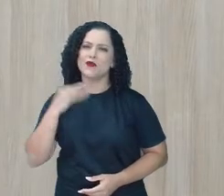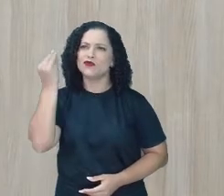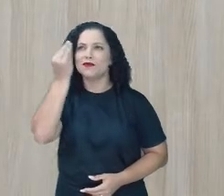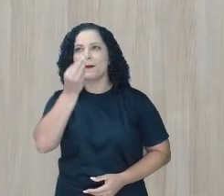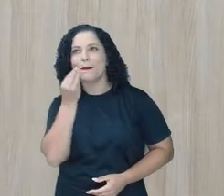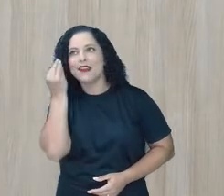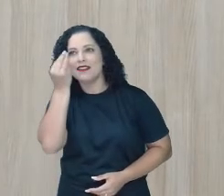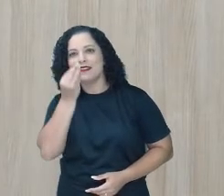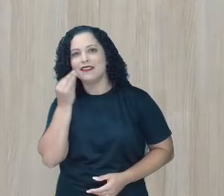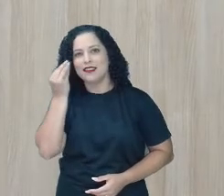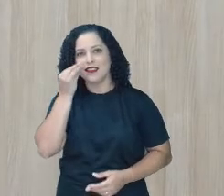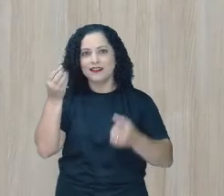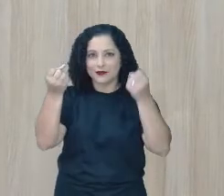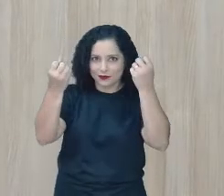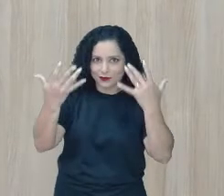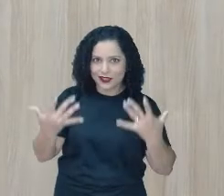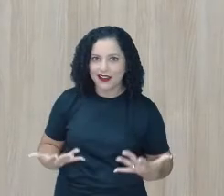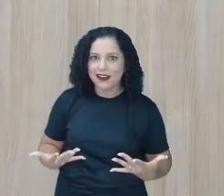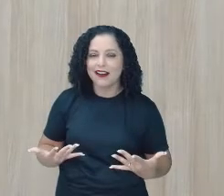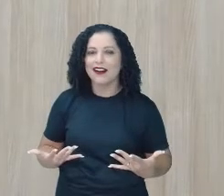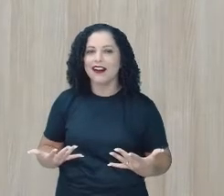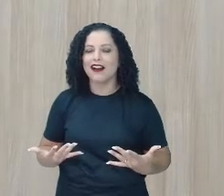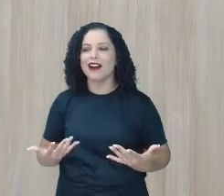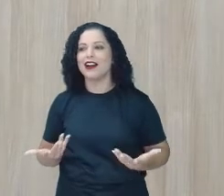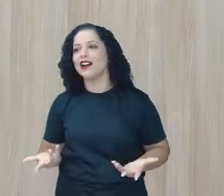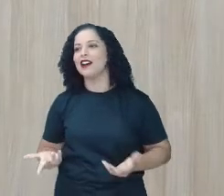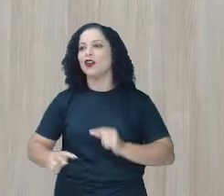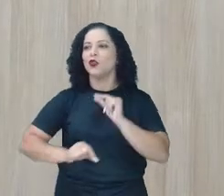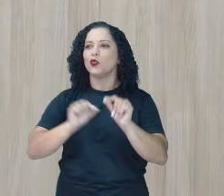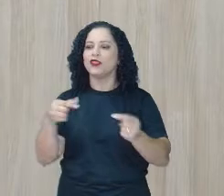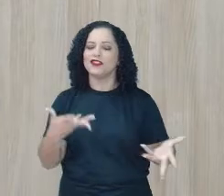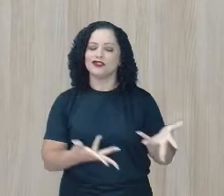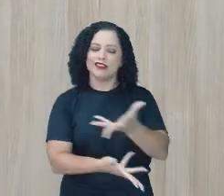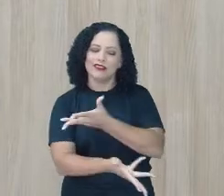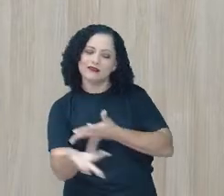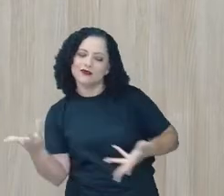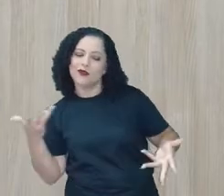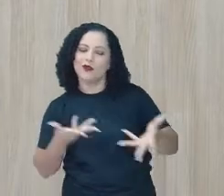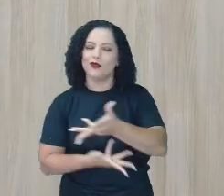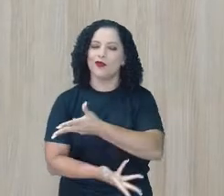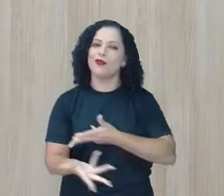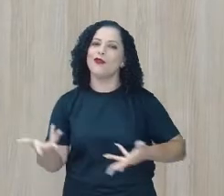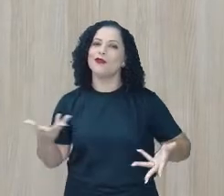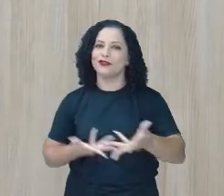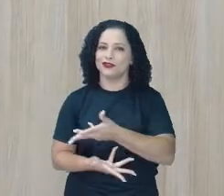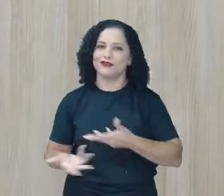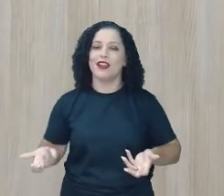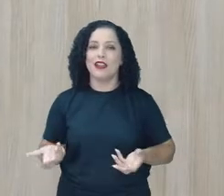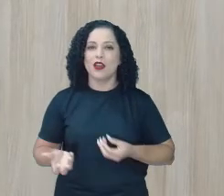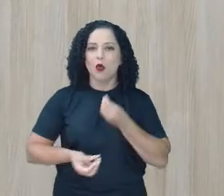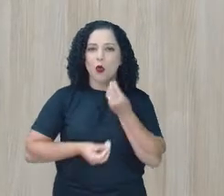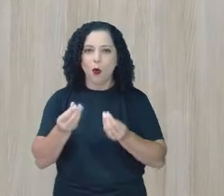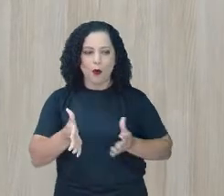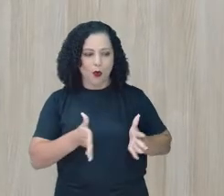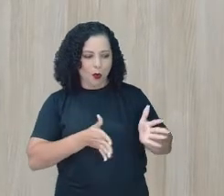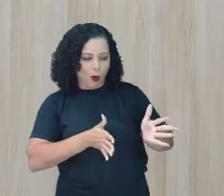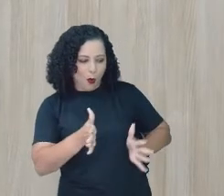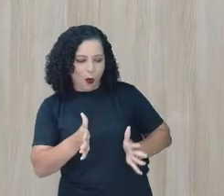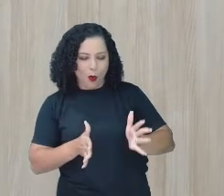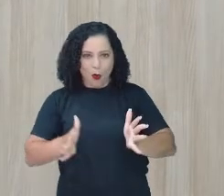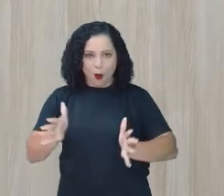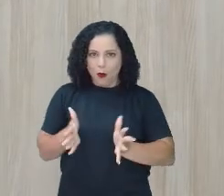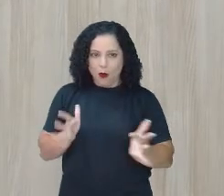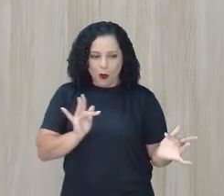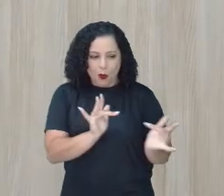também para contar para mim sobre as suas relações com os robôs, como é que vocês se sentiram assistindo